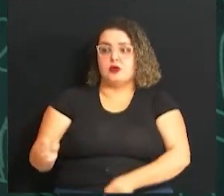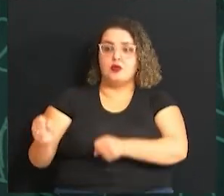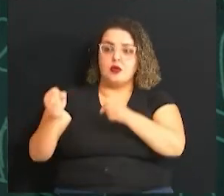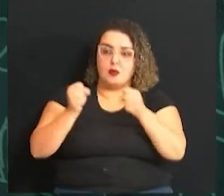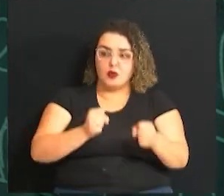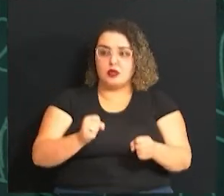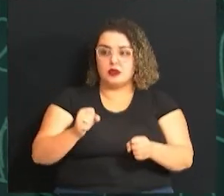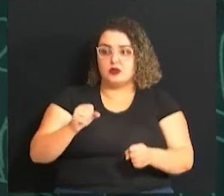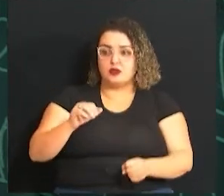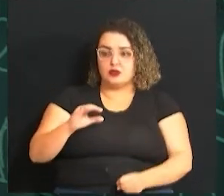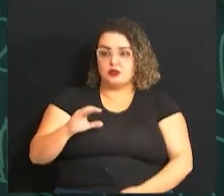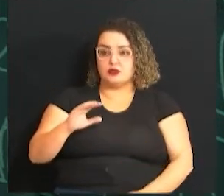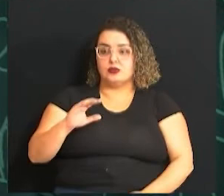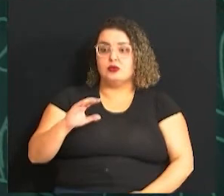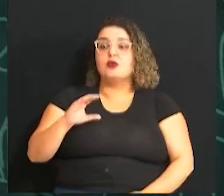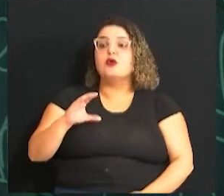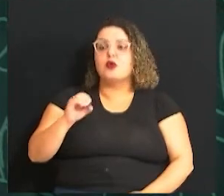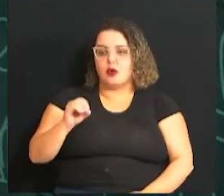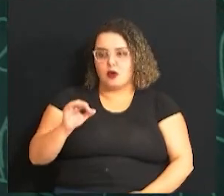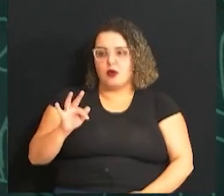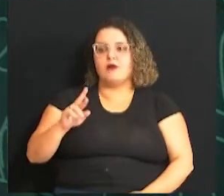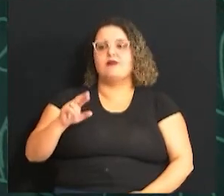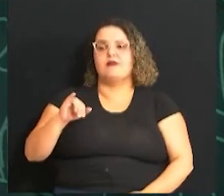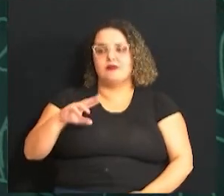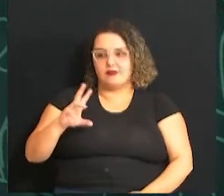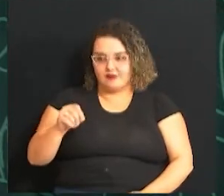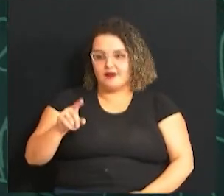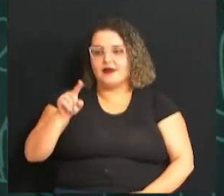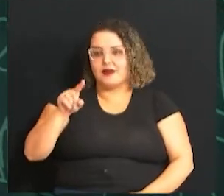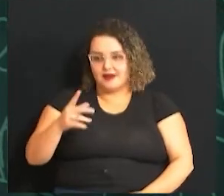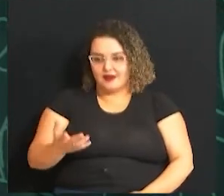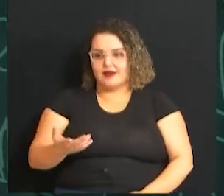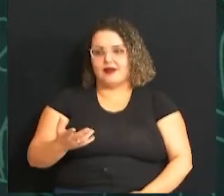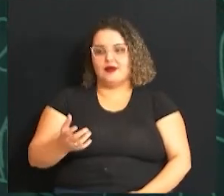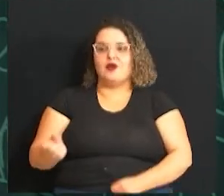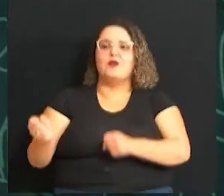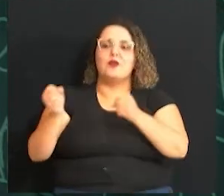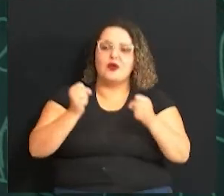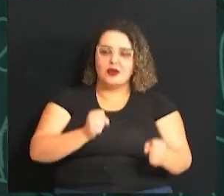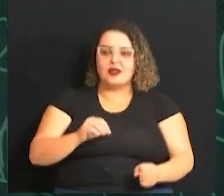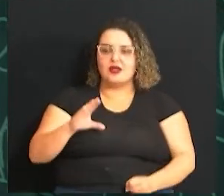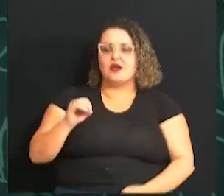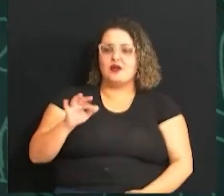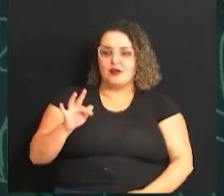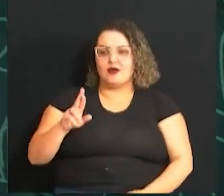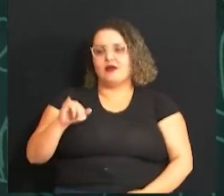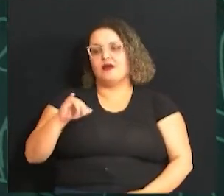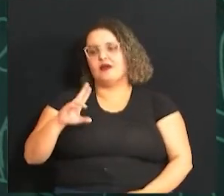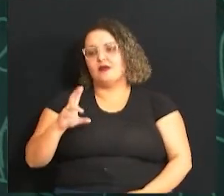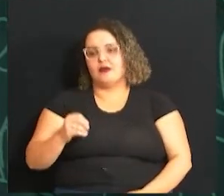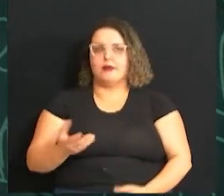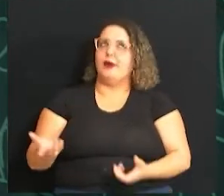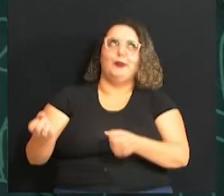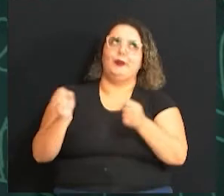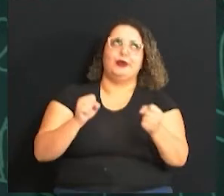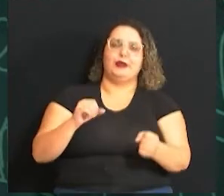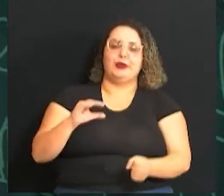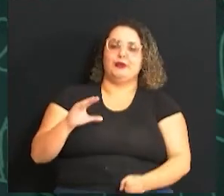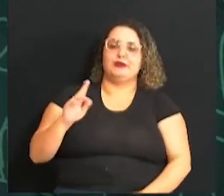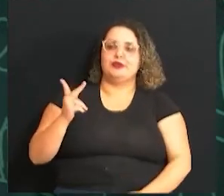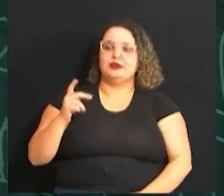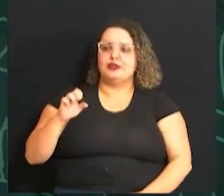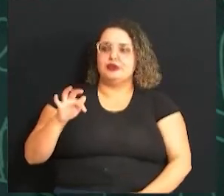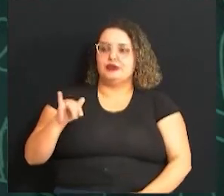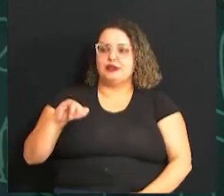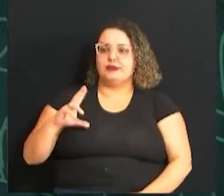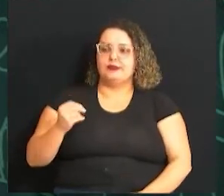tá como Poderoso Chefinho, Poderoso Cofrinho. Poderoso Cofrinho. Tá como Poderoso Cofrinho, Poderoso